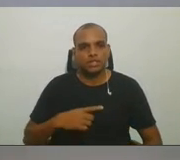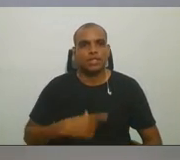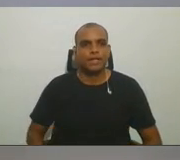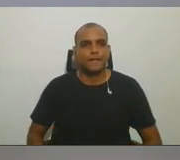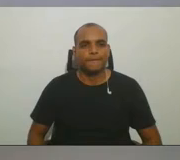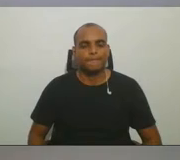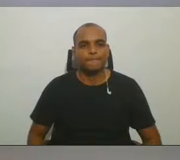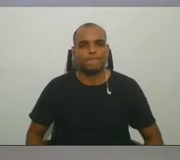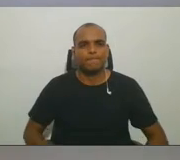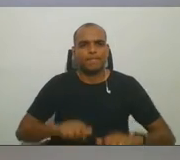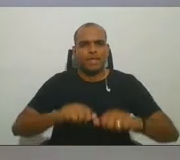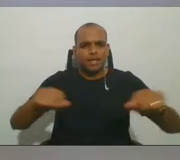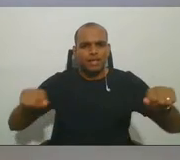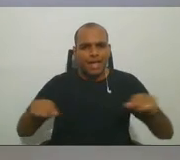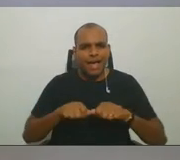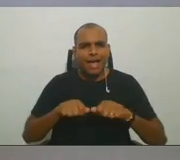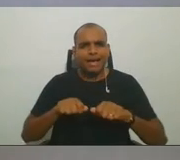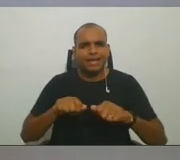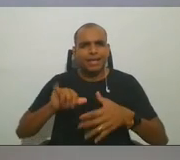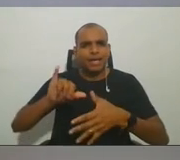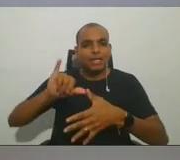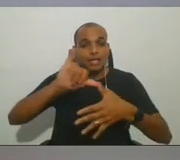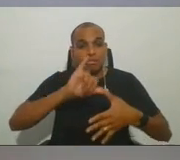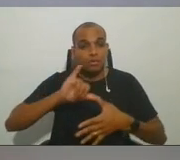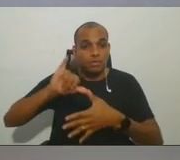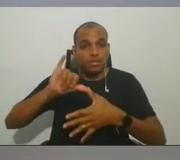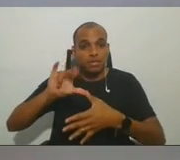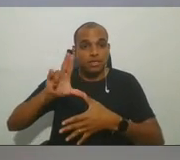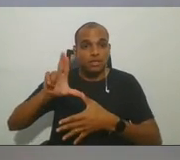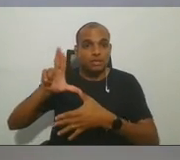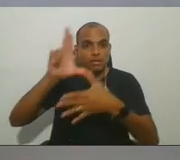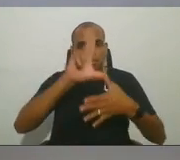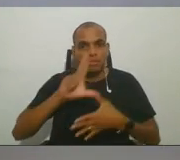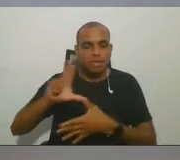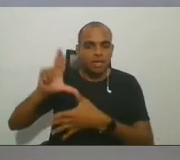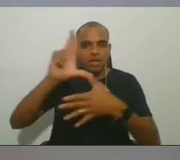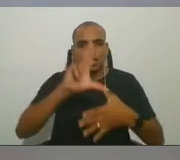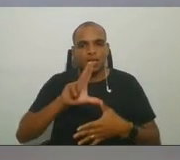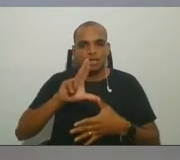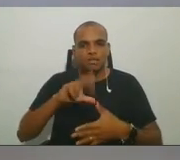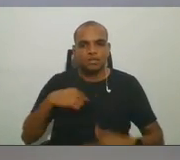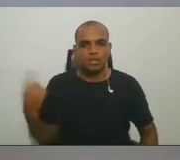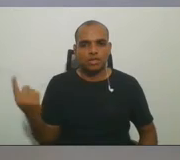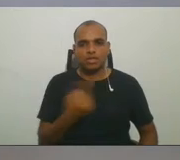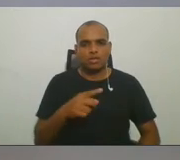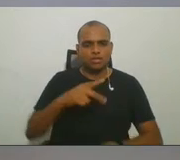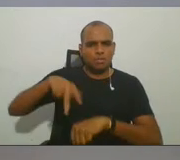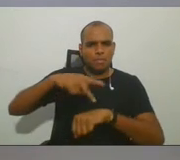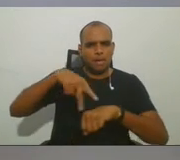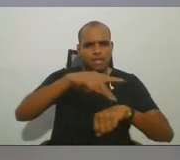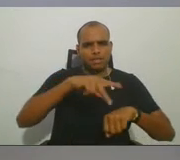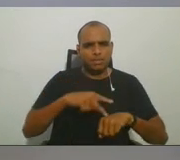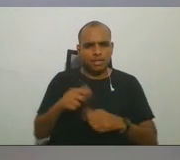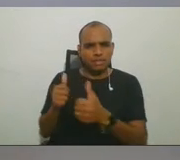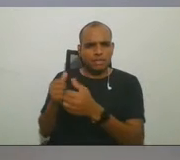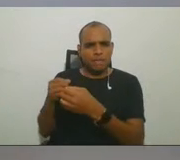Espaço ibero-americano, na América Latina, nos nossos co-irmãos, né, países.